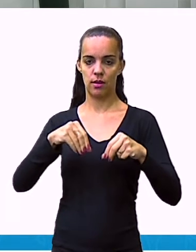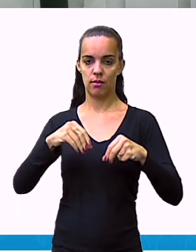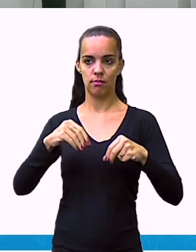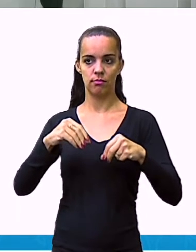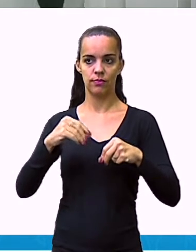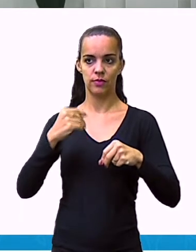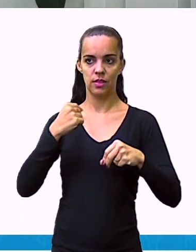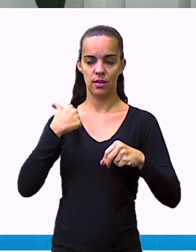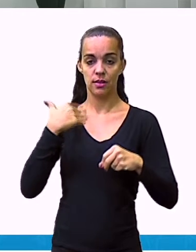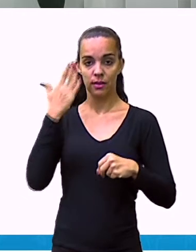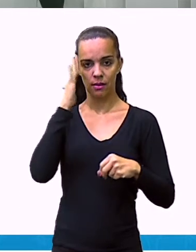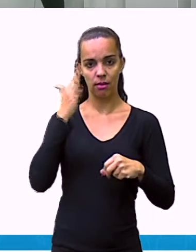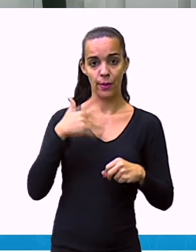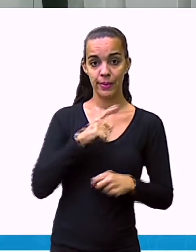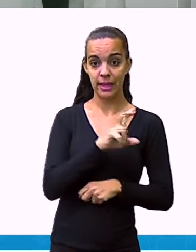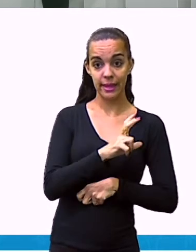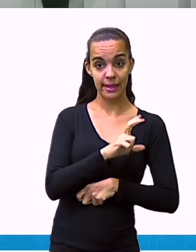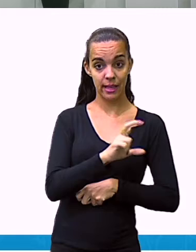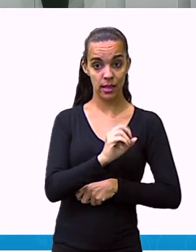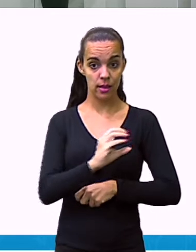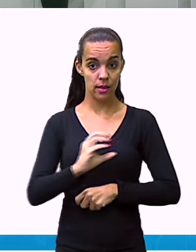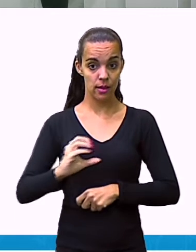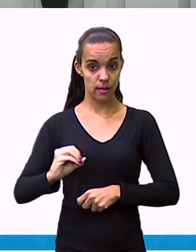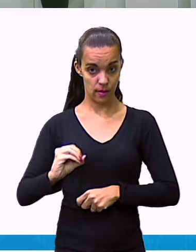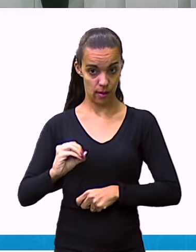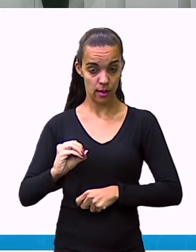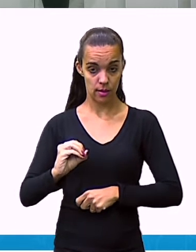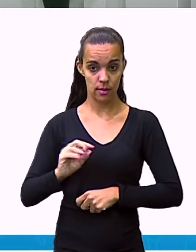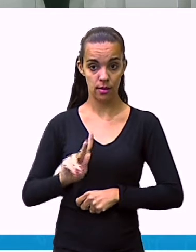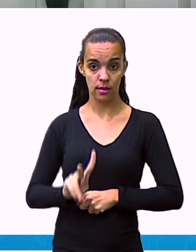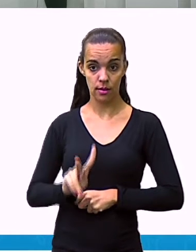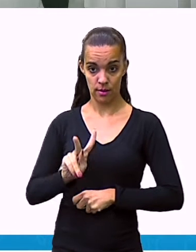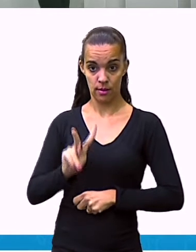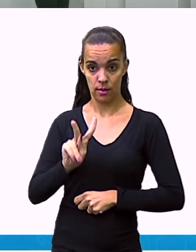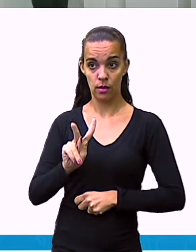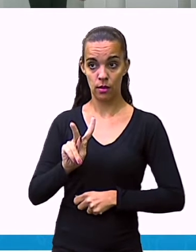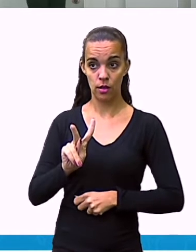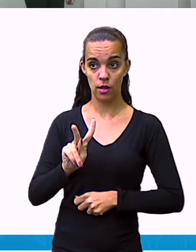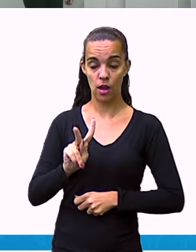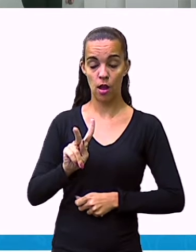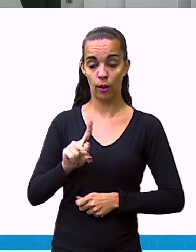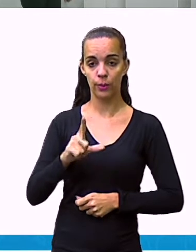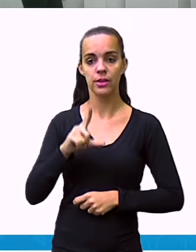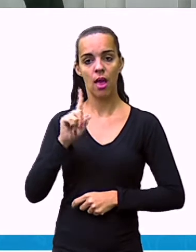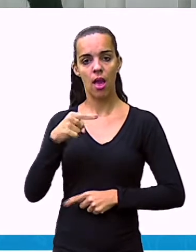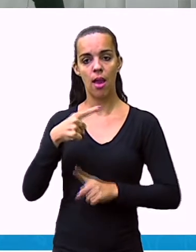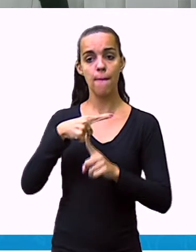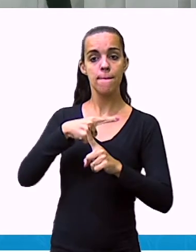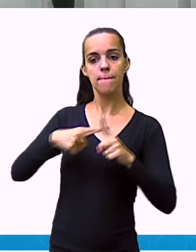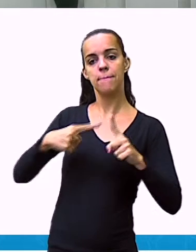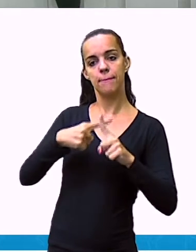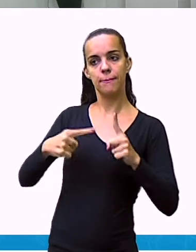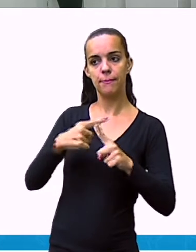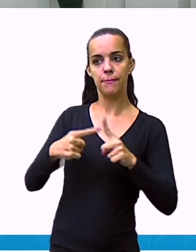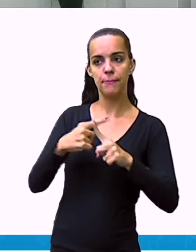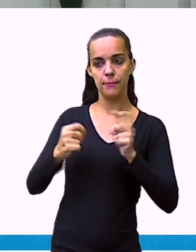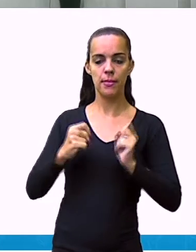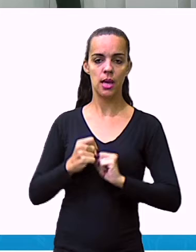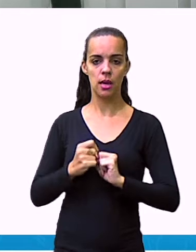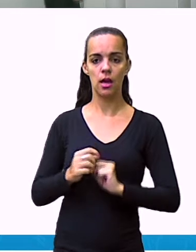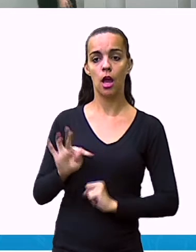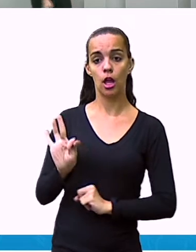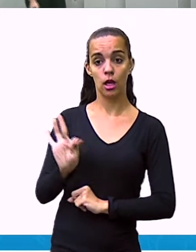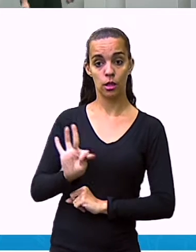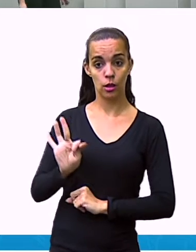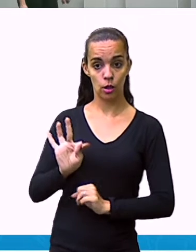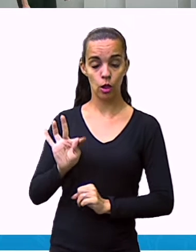quilos de areia e aquele já falou que 500 Kg de areia corresponde o que que vale a